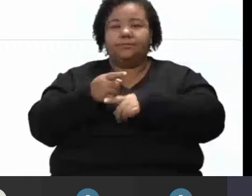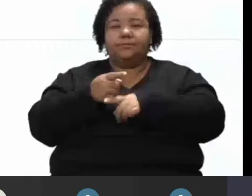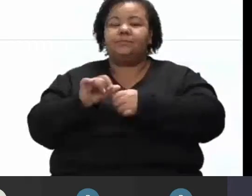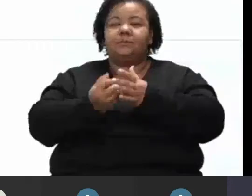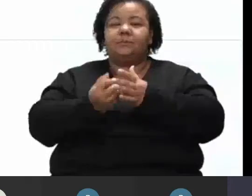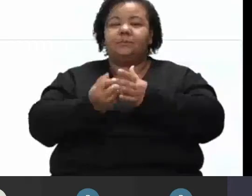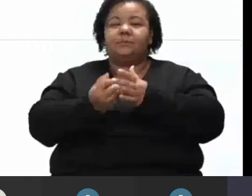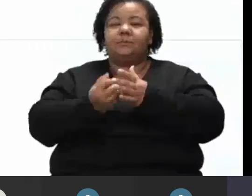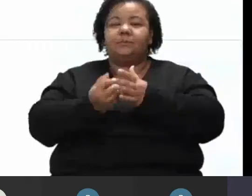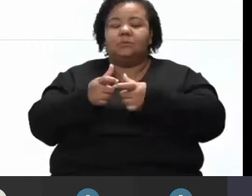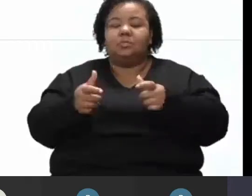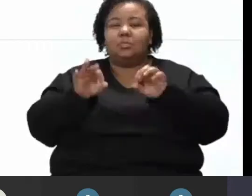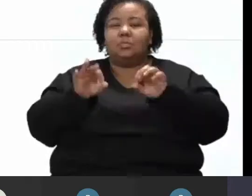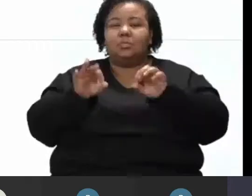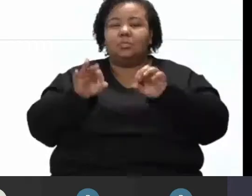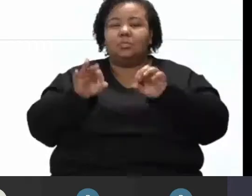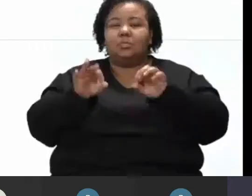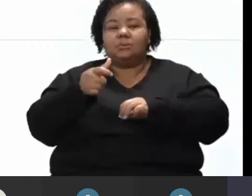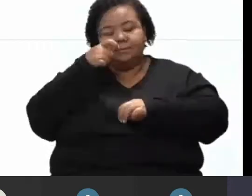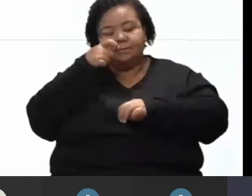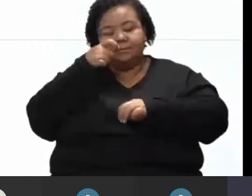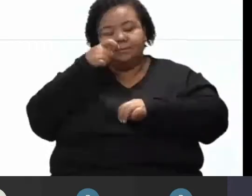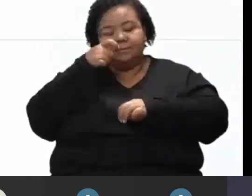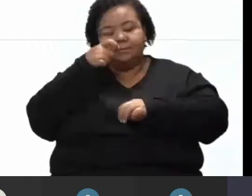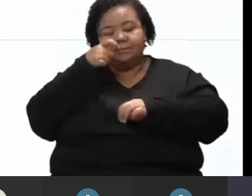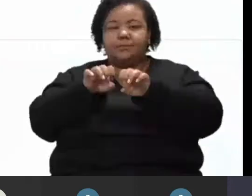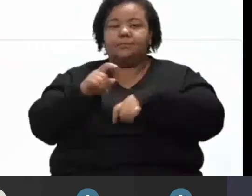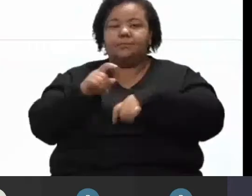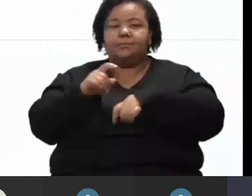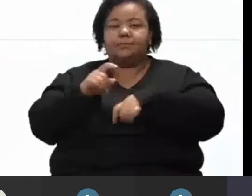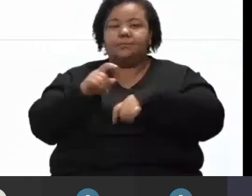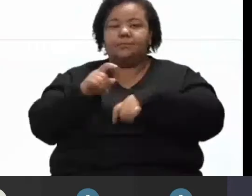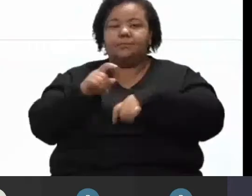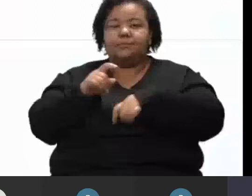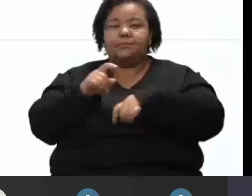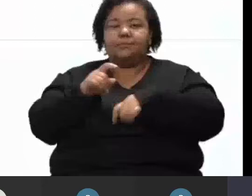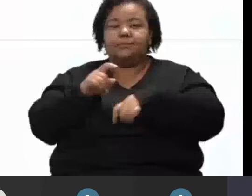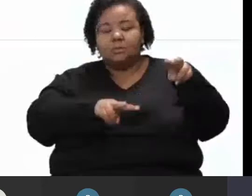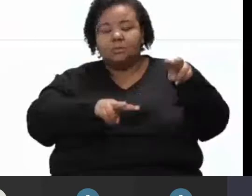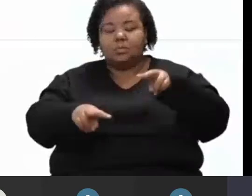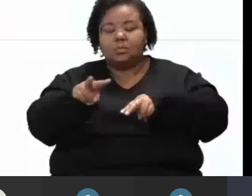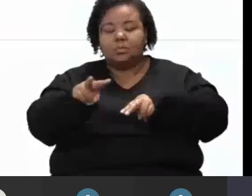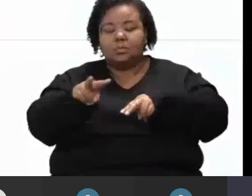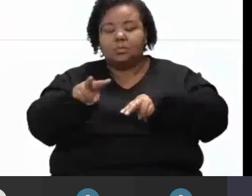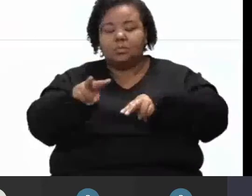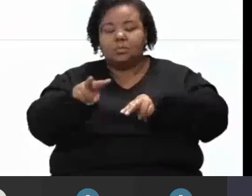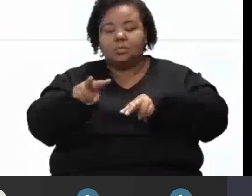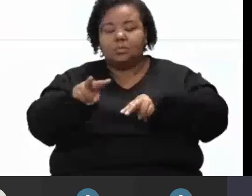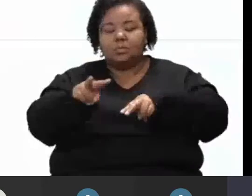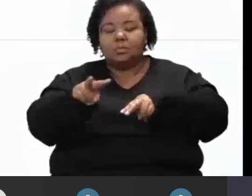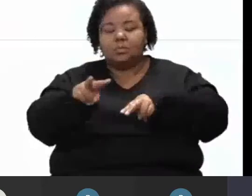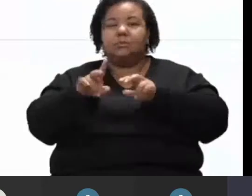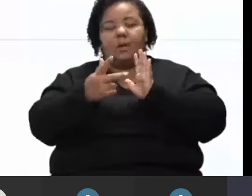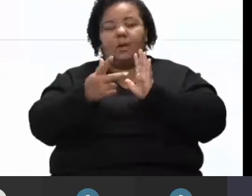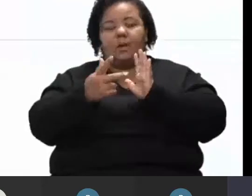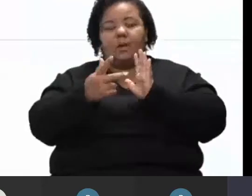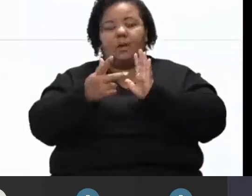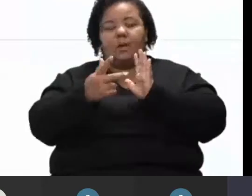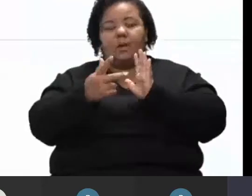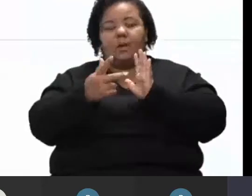para você observar as estruturas. E após ali a visualização das estruturas, você vai desenhar o que